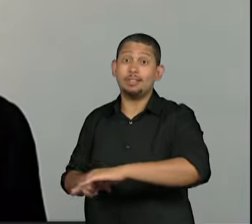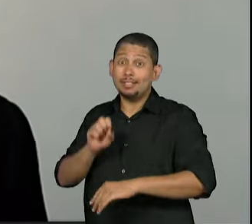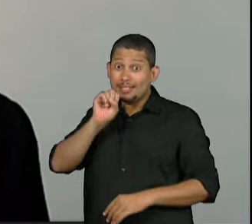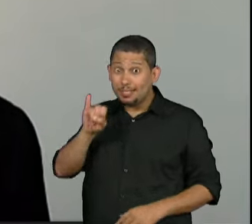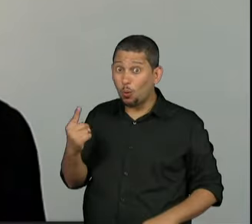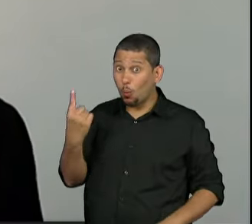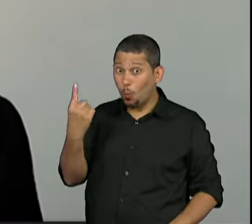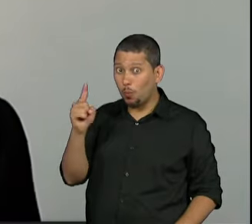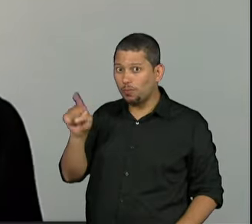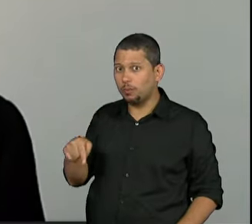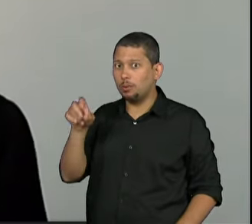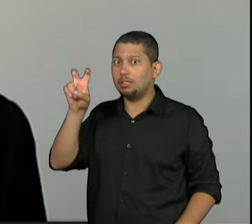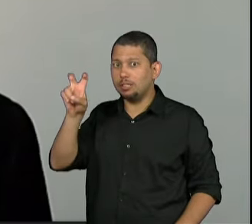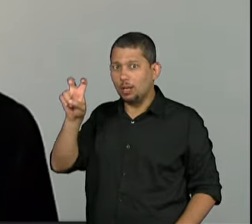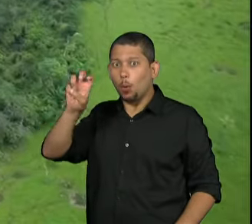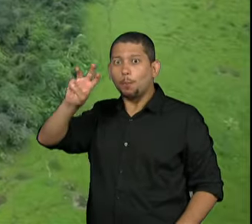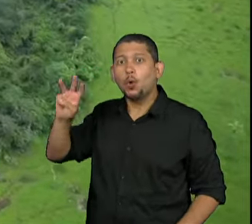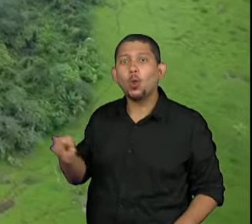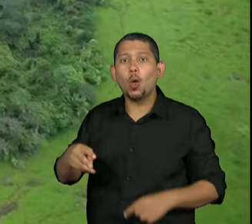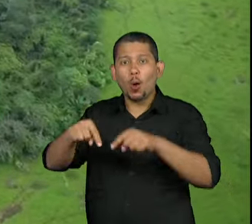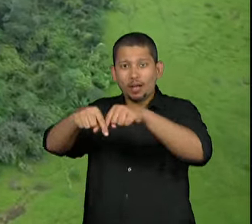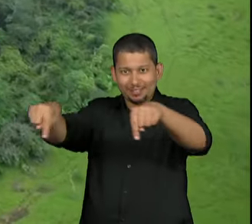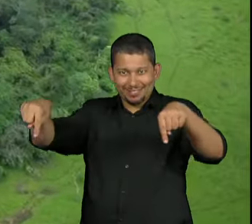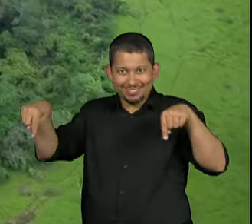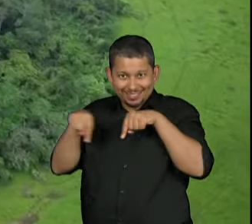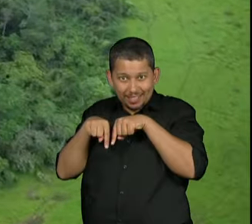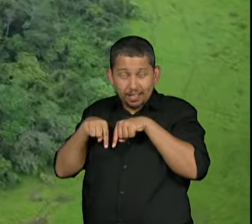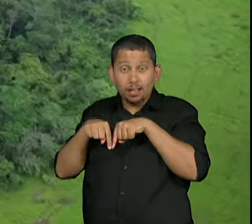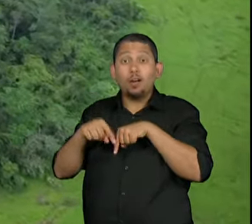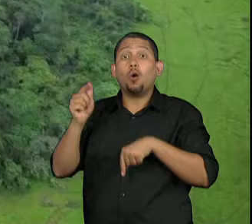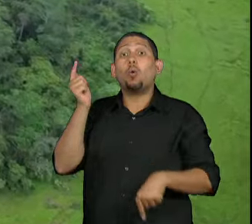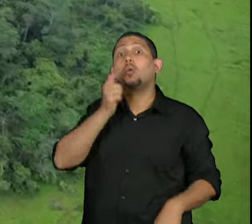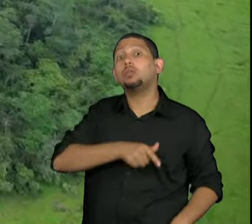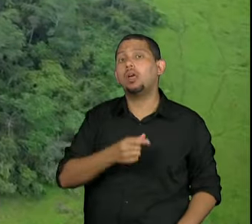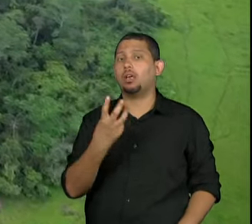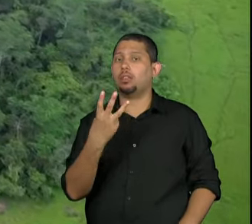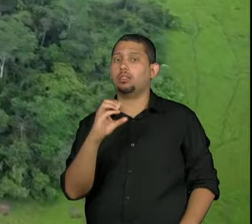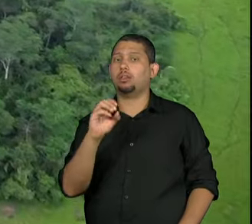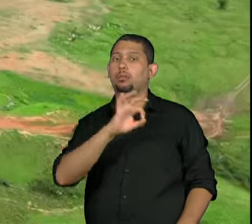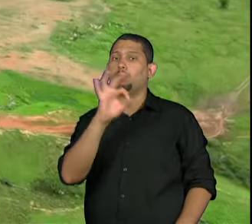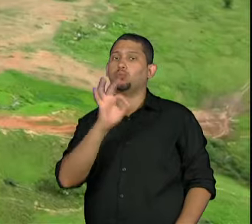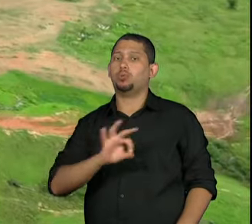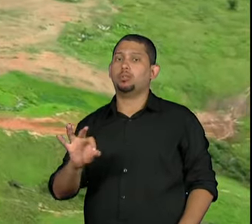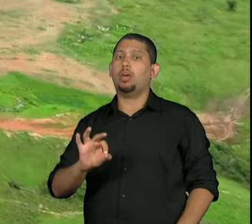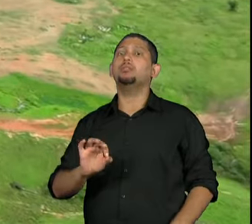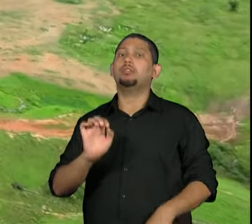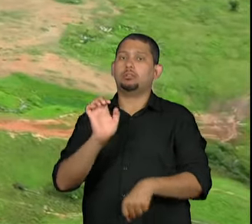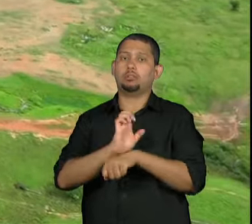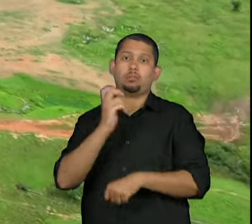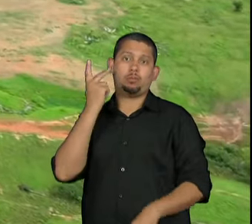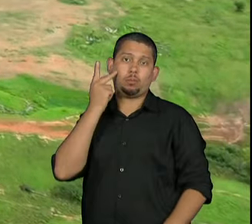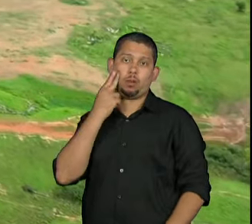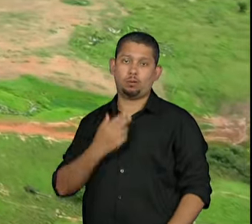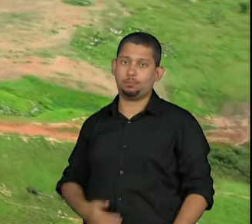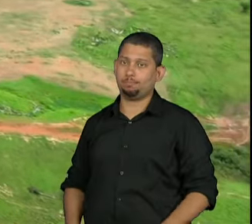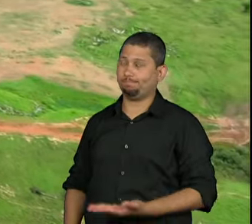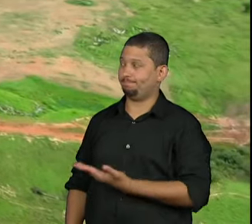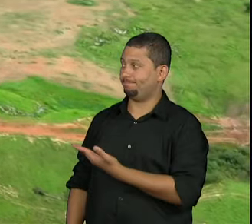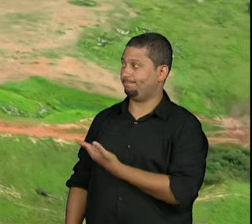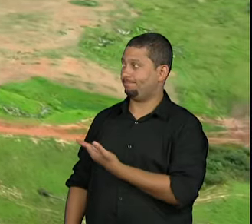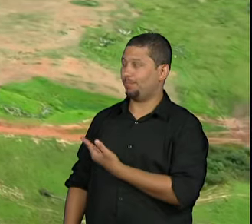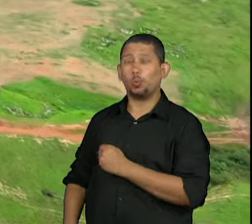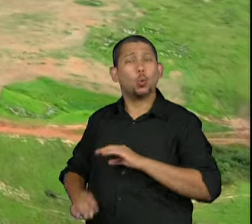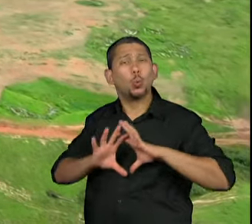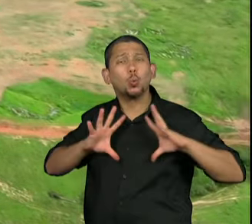de hectares até 2050, nós chegaremos praticamente a 30% do território protegido. A sociedade tem que assumir